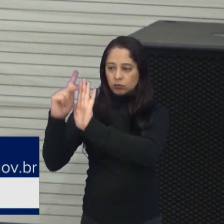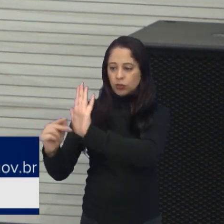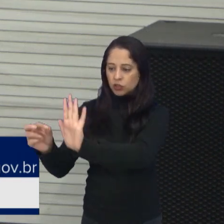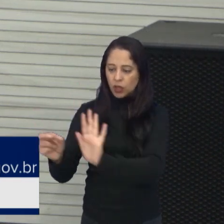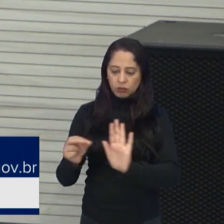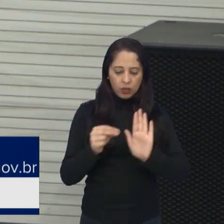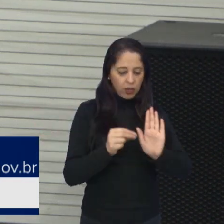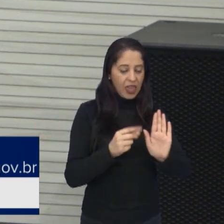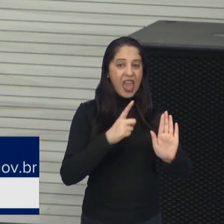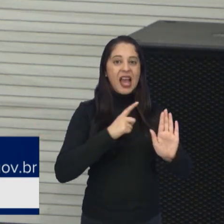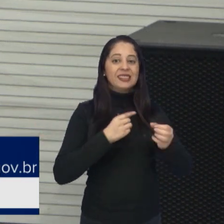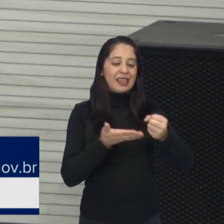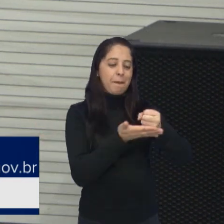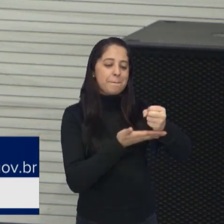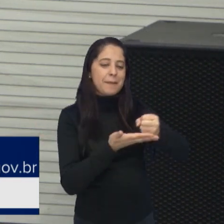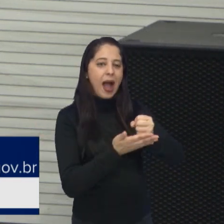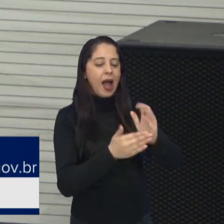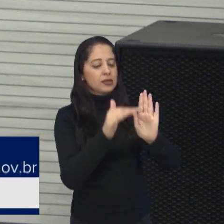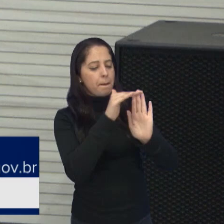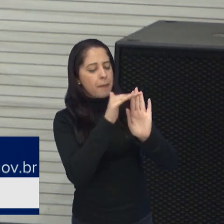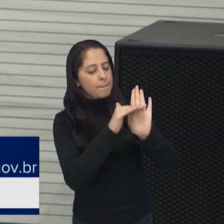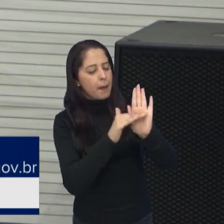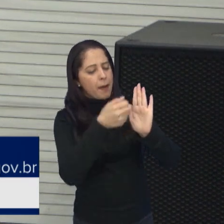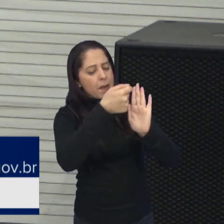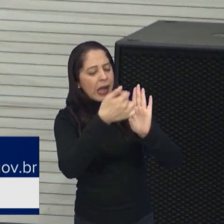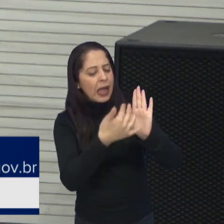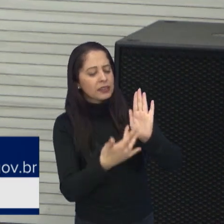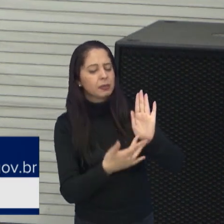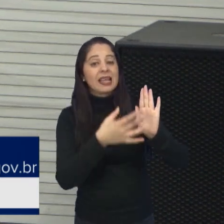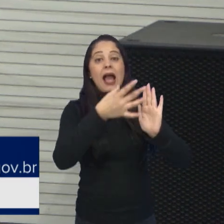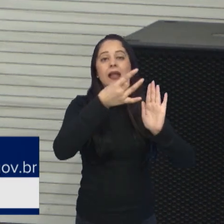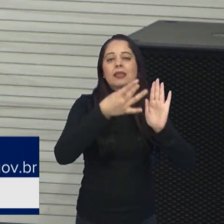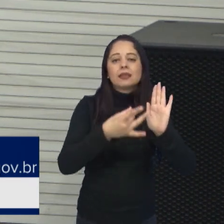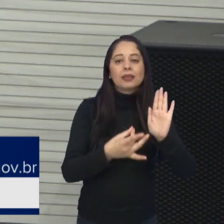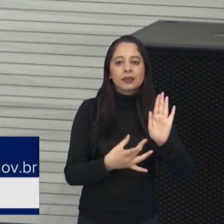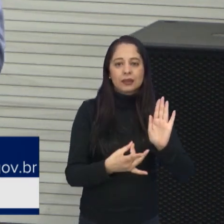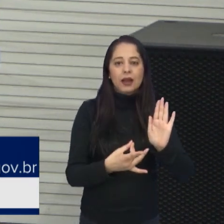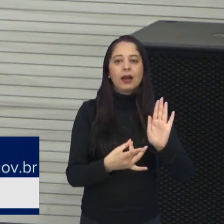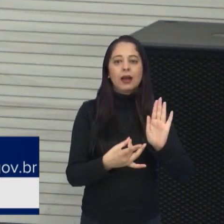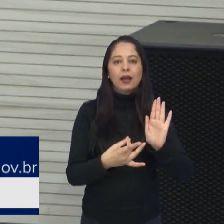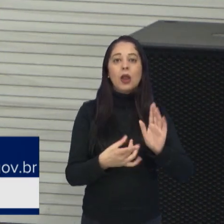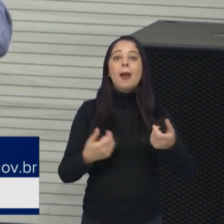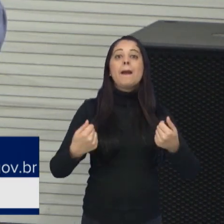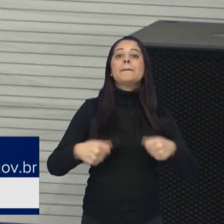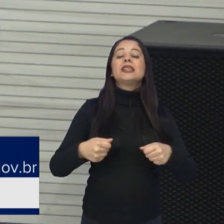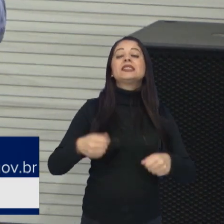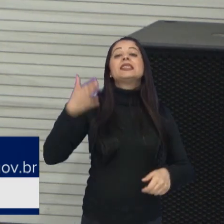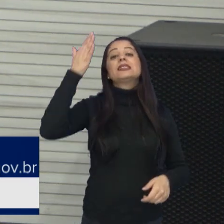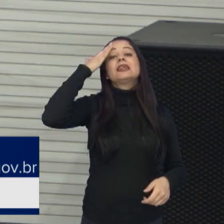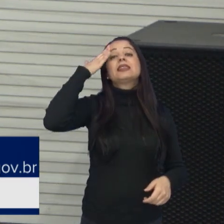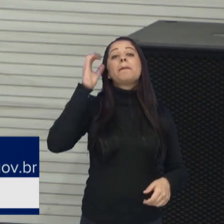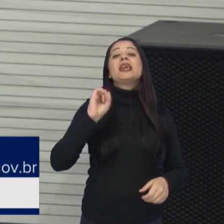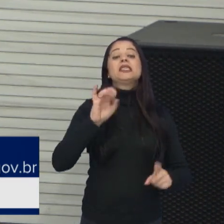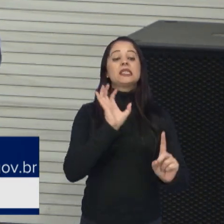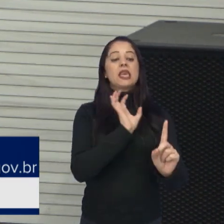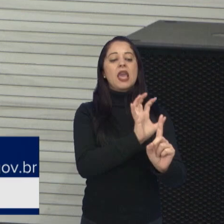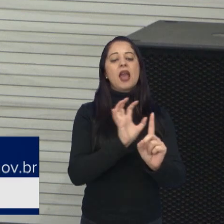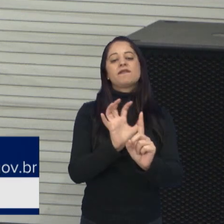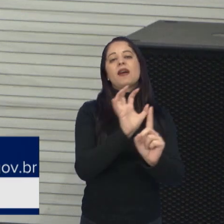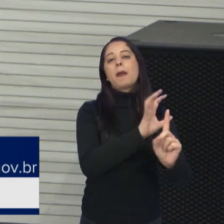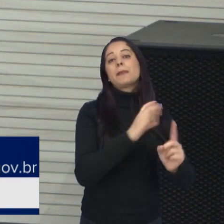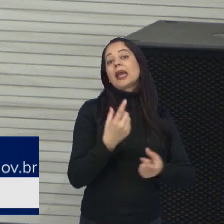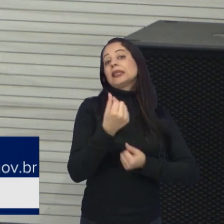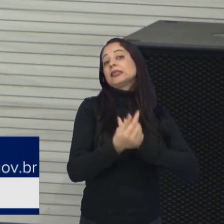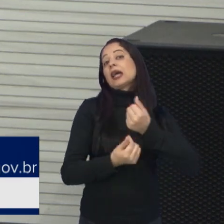com base, com dados. Aqui, principalmente, ele tem que ter o levantamento orçamentário, o impacto orçamentário que a cidade